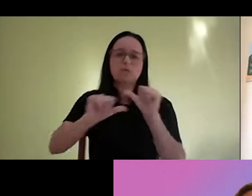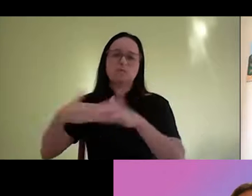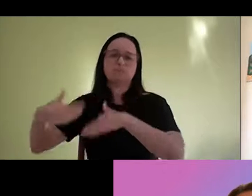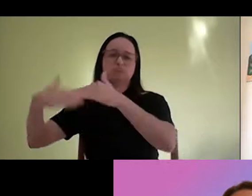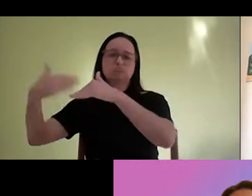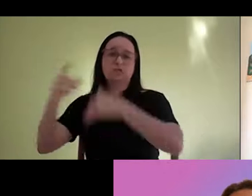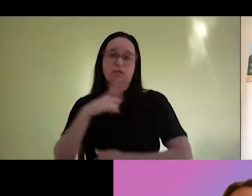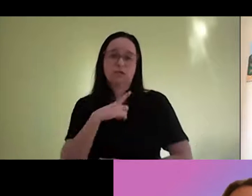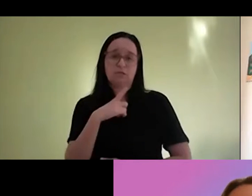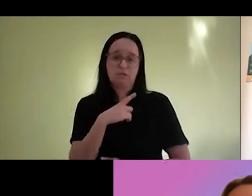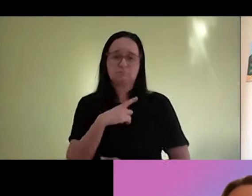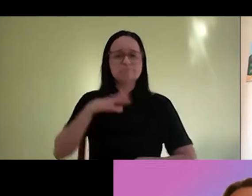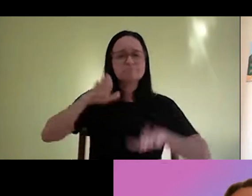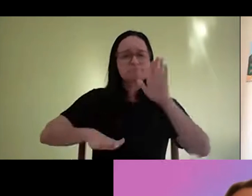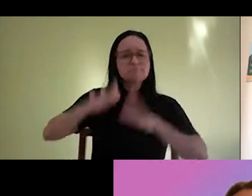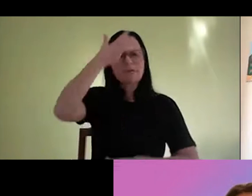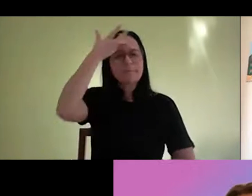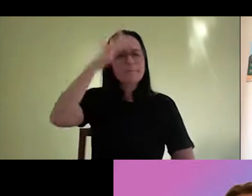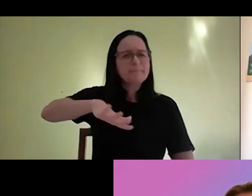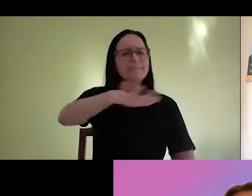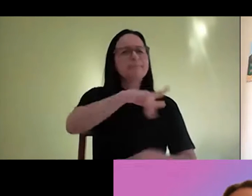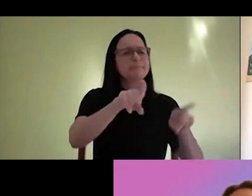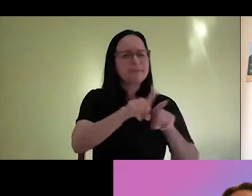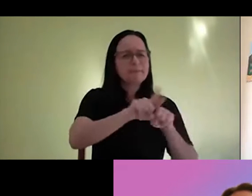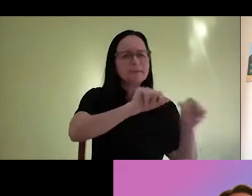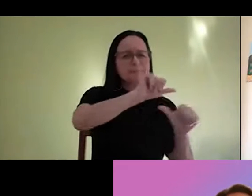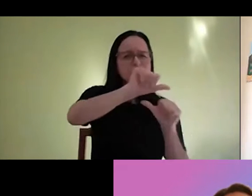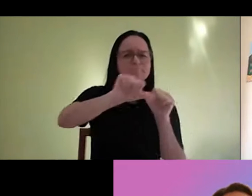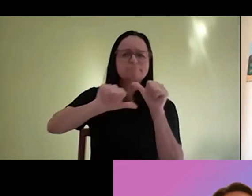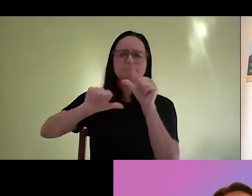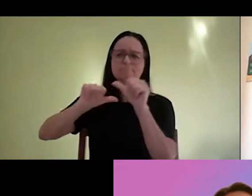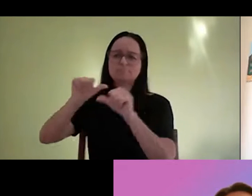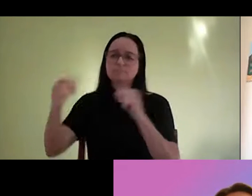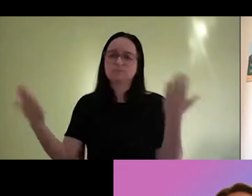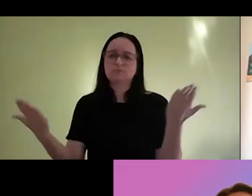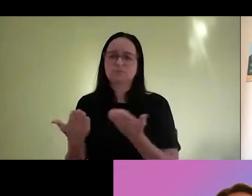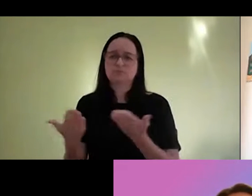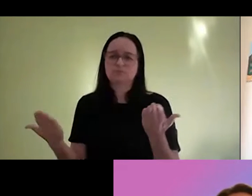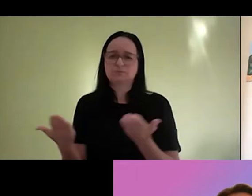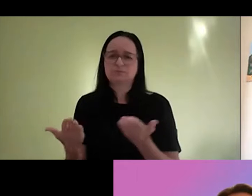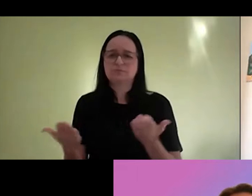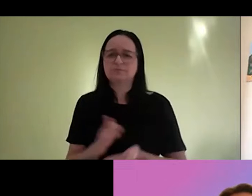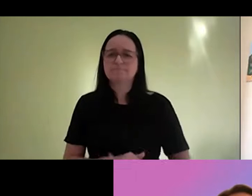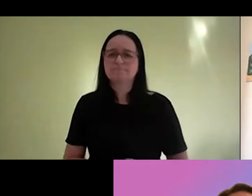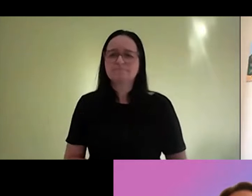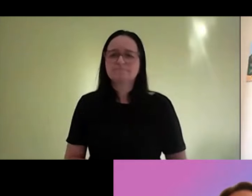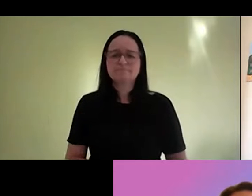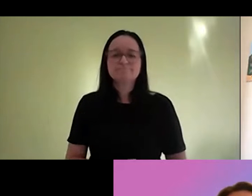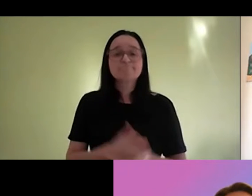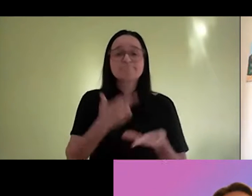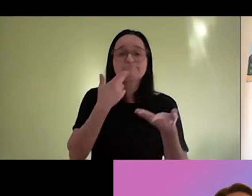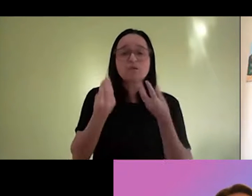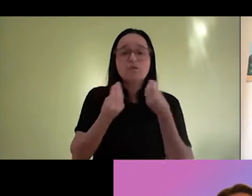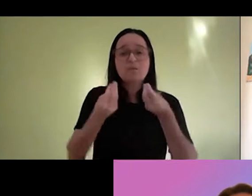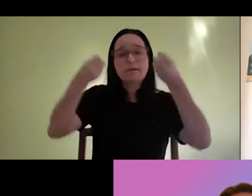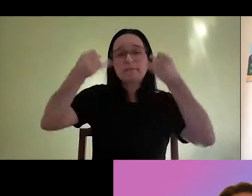algumas pessoas aqui que também estão fazendo transição, estão no momento de mudança, e você contar um pouco, aí, o que que você pode